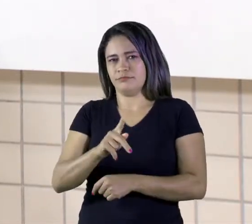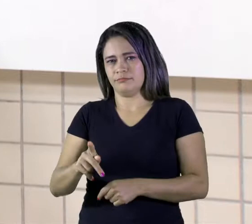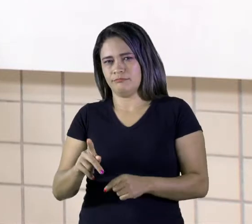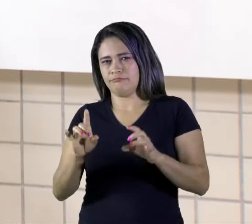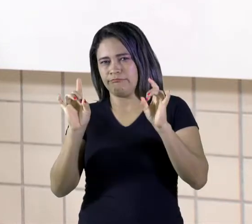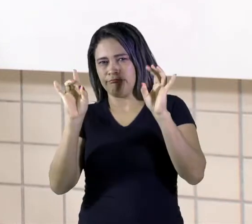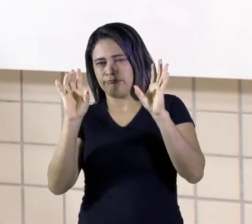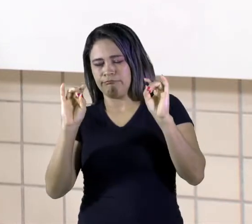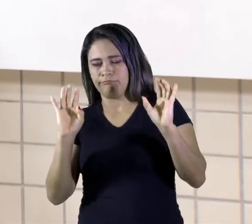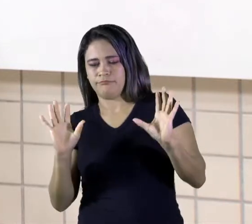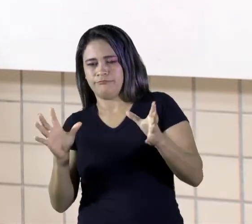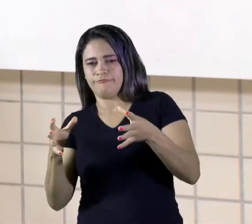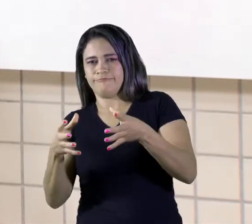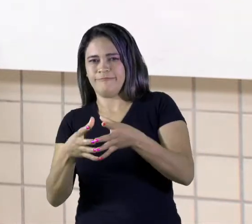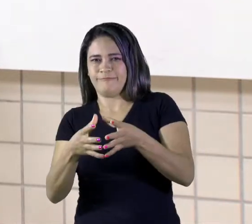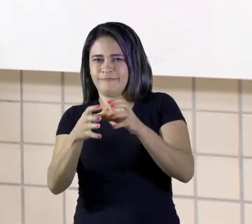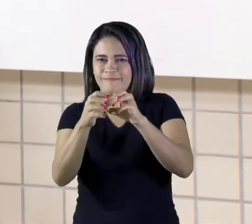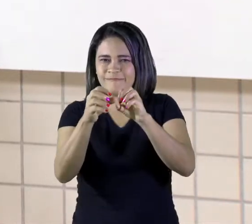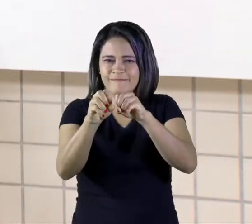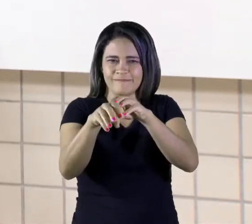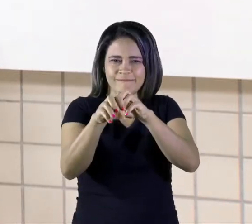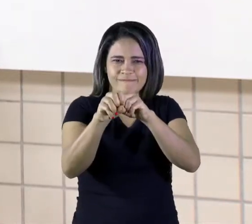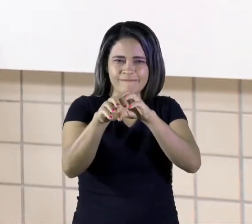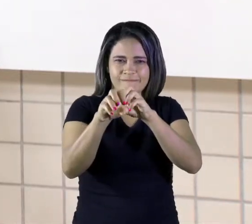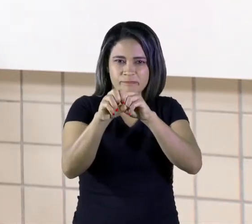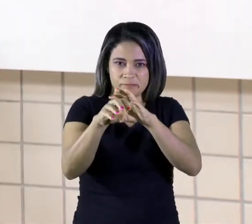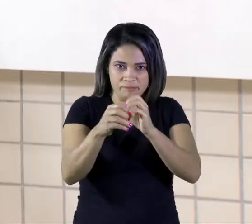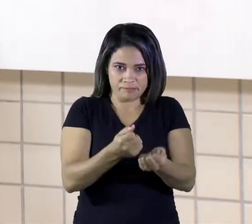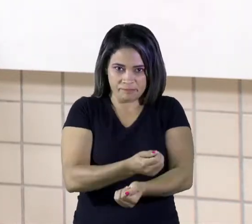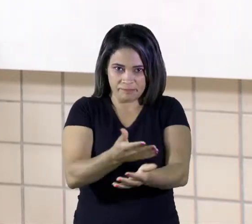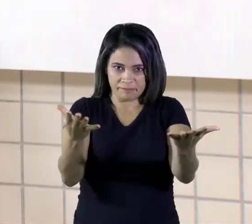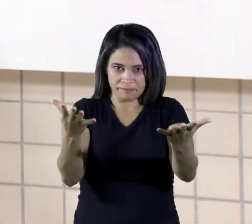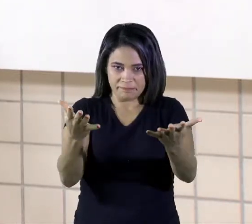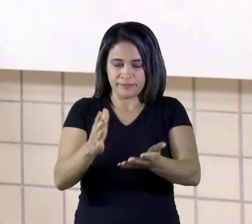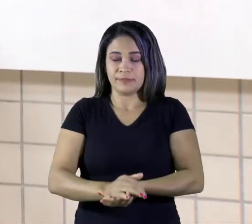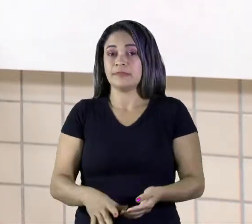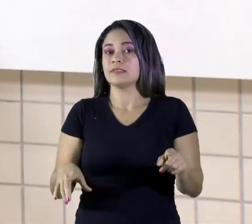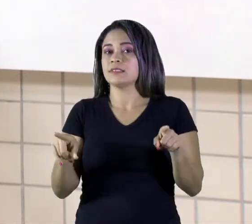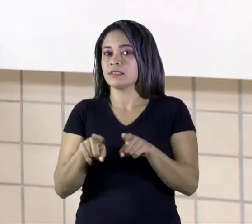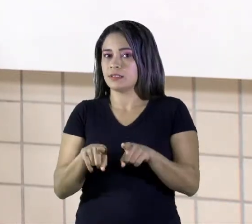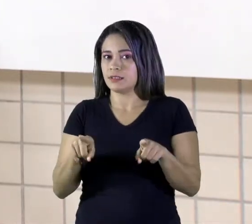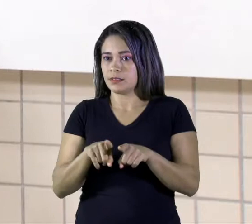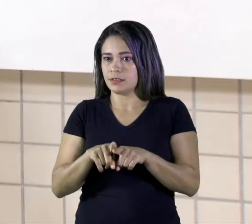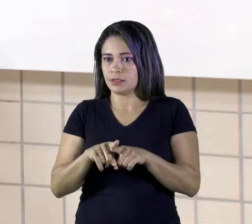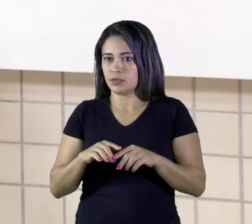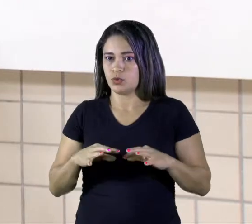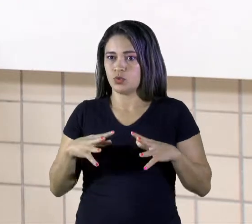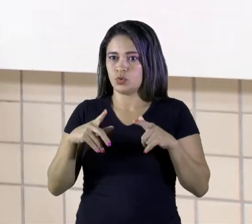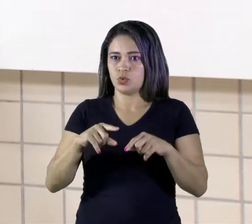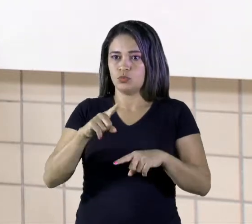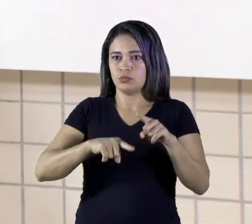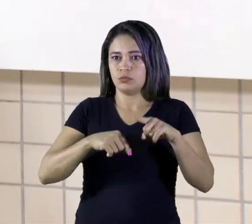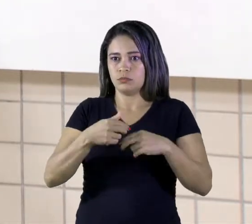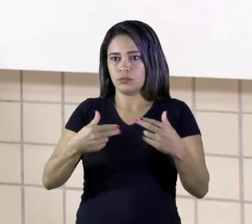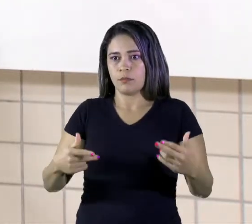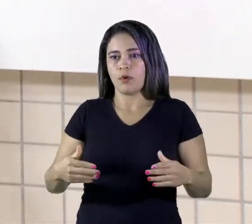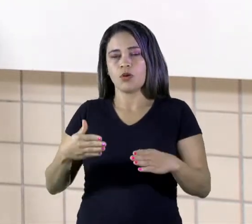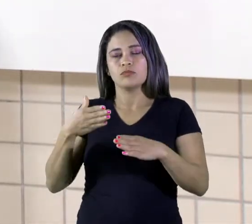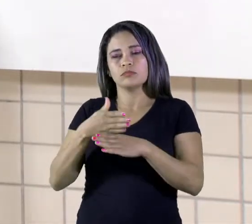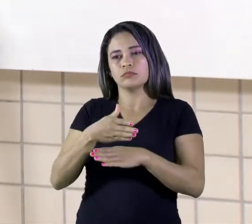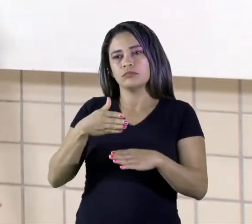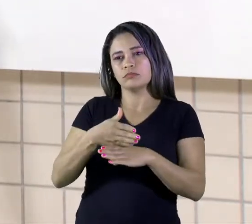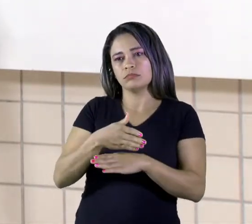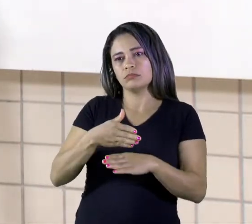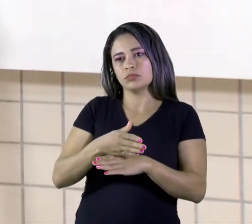trazer todo esse aprendizado para vocês, certo? E também tem todos os nossos materiais que você pode acessar com o uso de